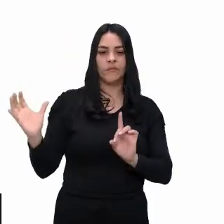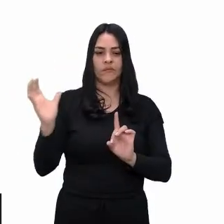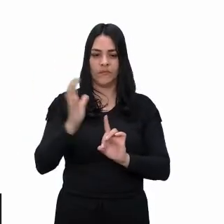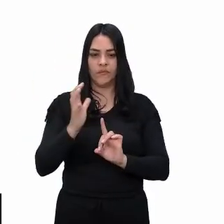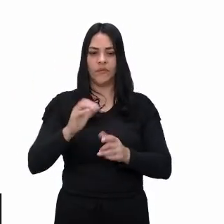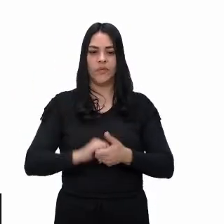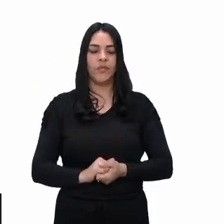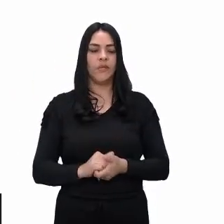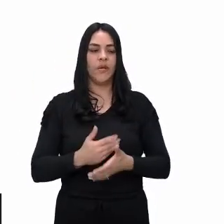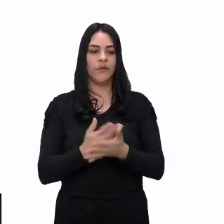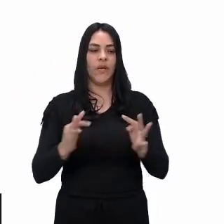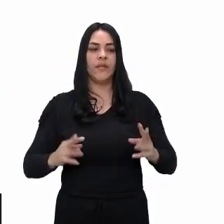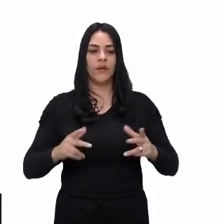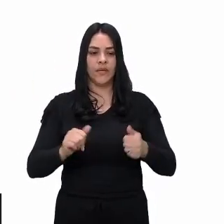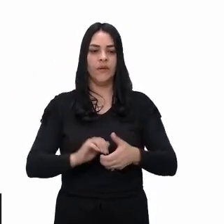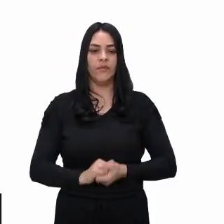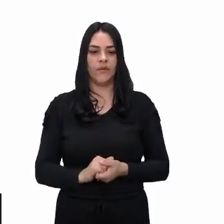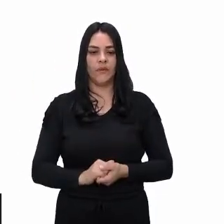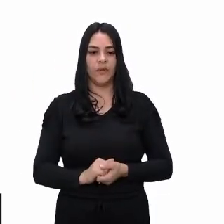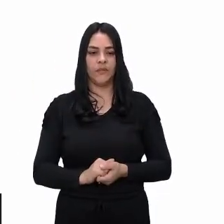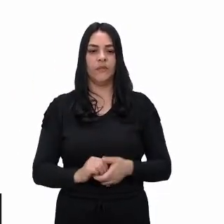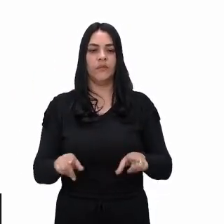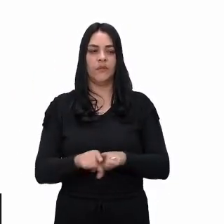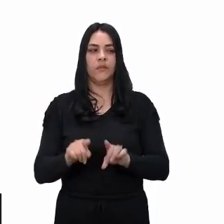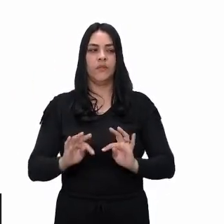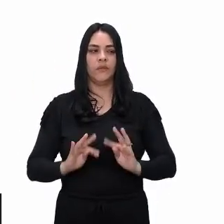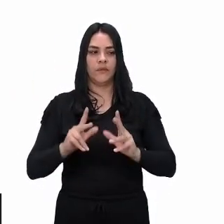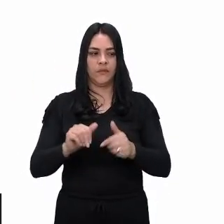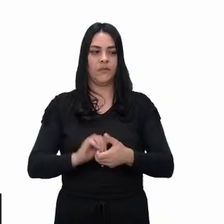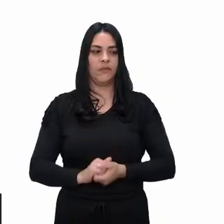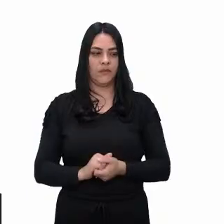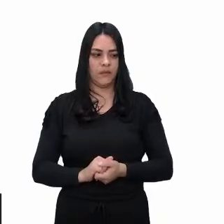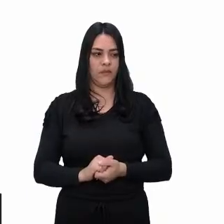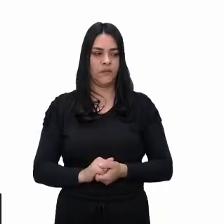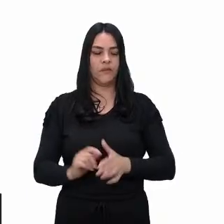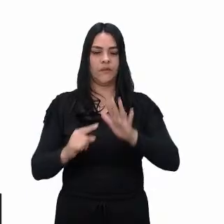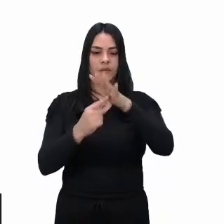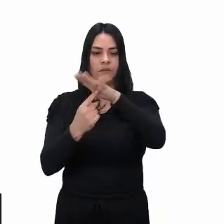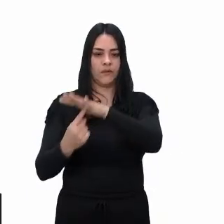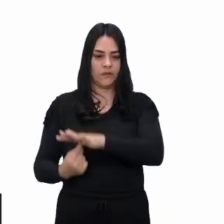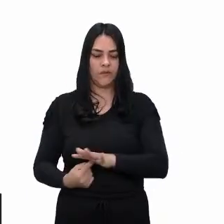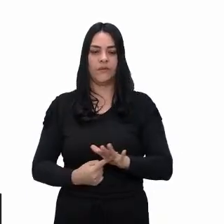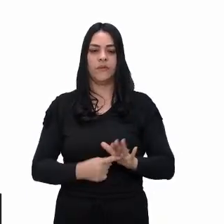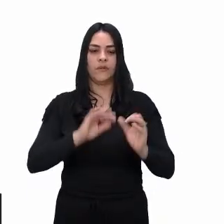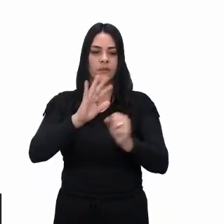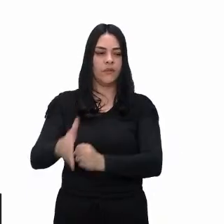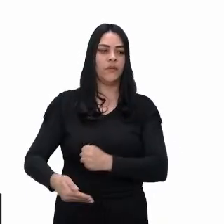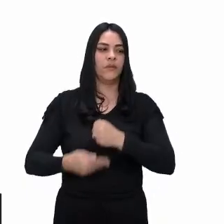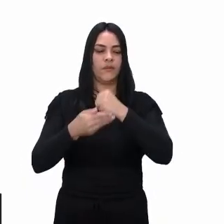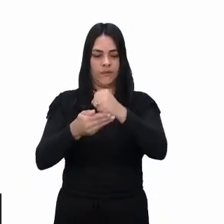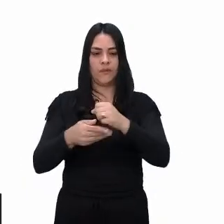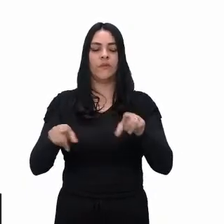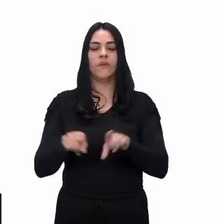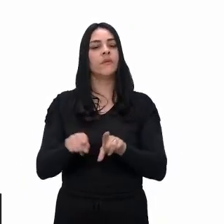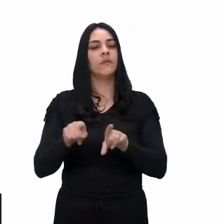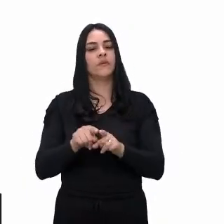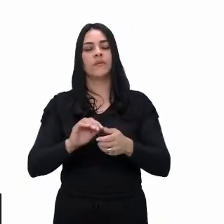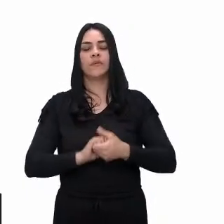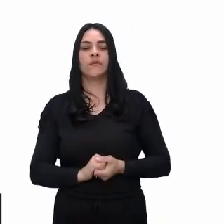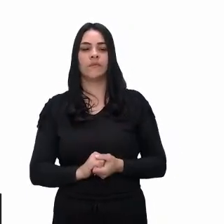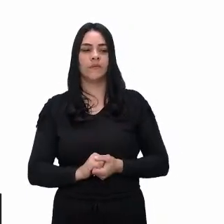edições. As atividades incluem debates, feiras sustentáveis, drive-in tour